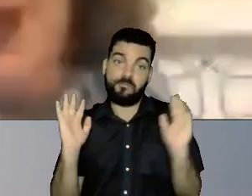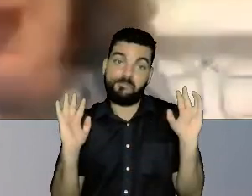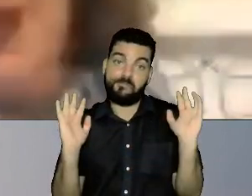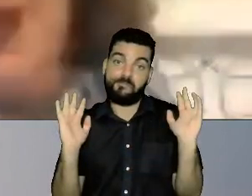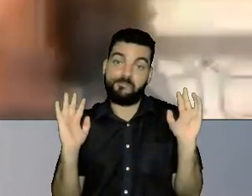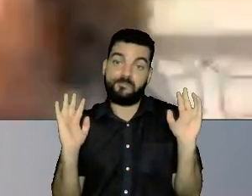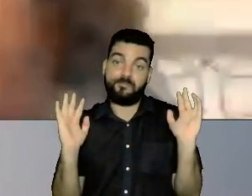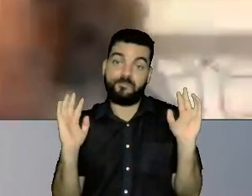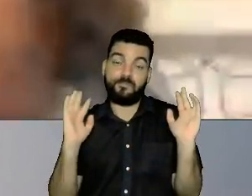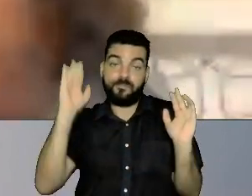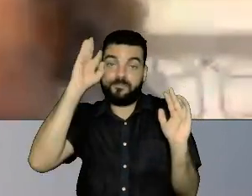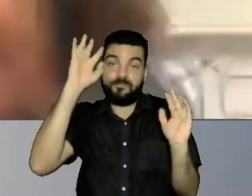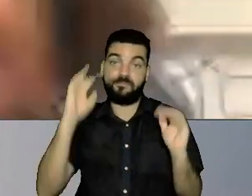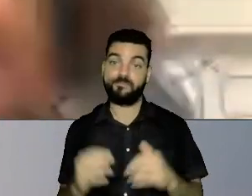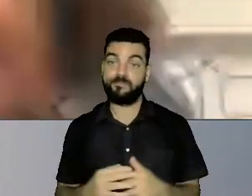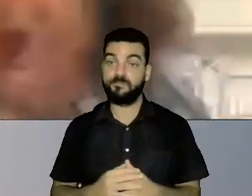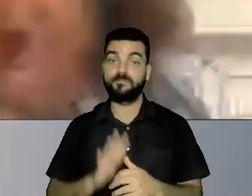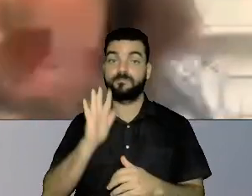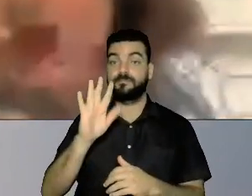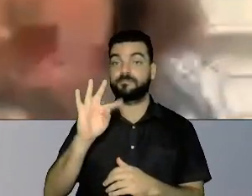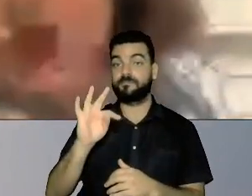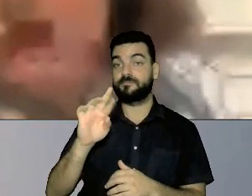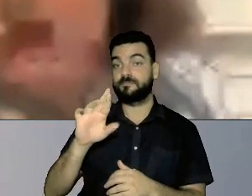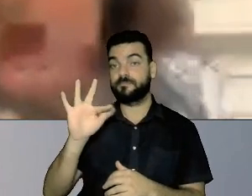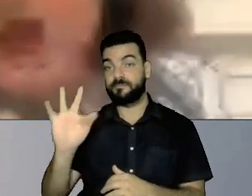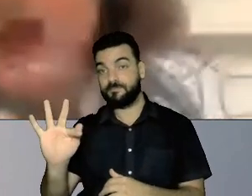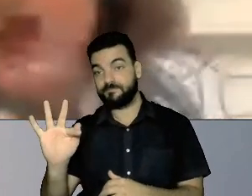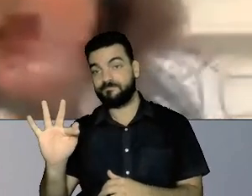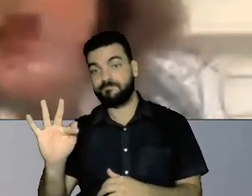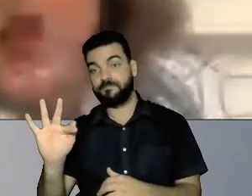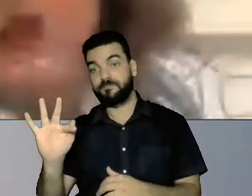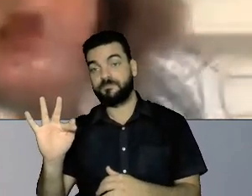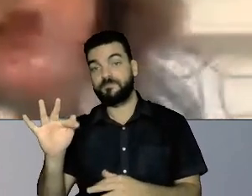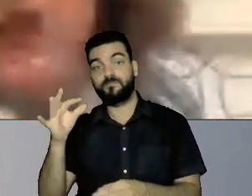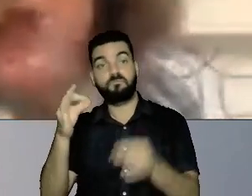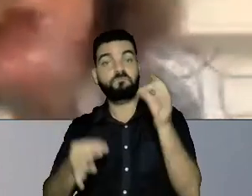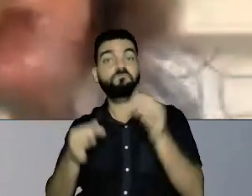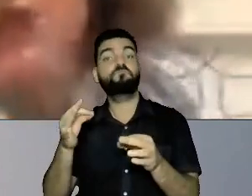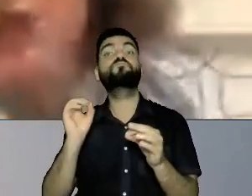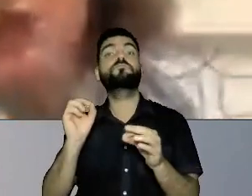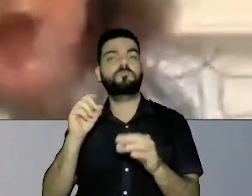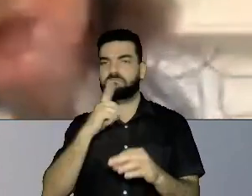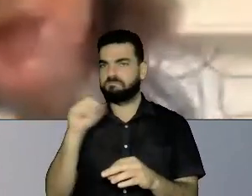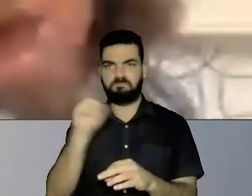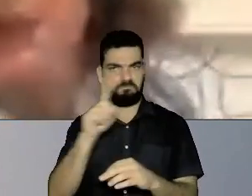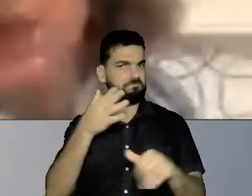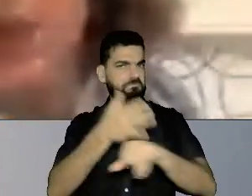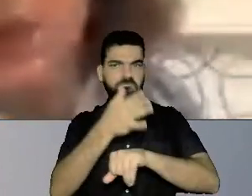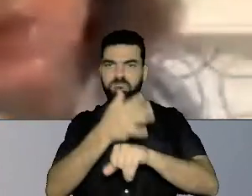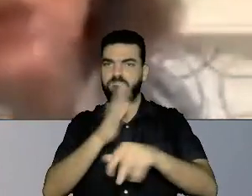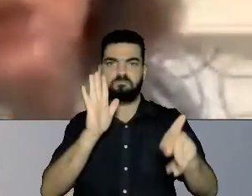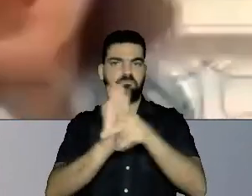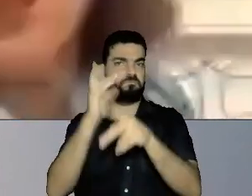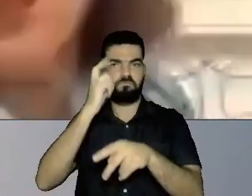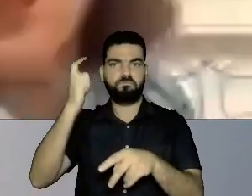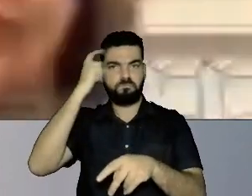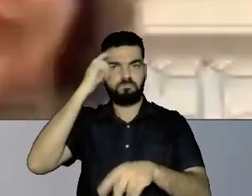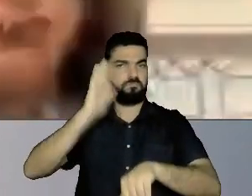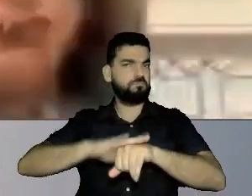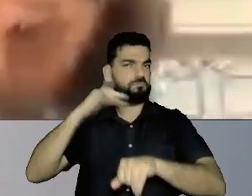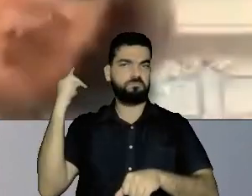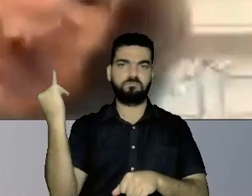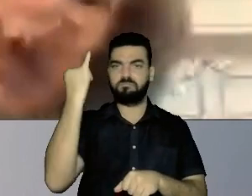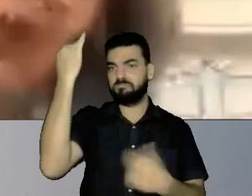essa. E o Tribunal Regional Federal, o nosso tribunal, decide que não, que o acesso à cultura é mais importante, que não se